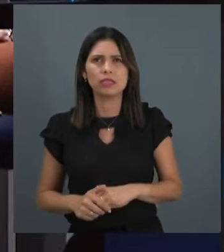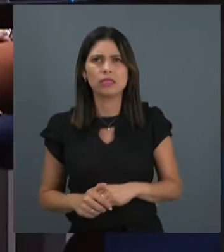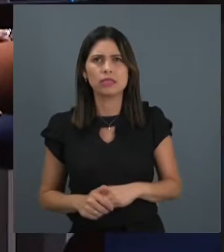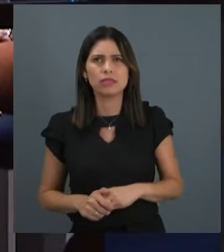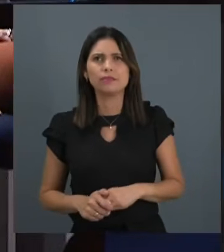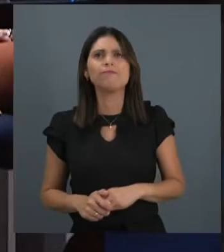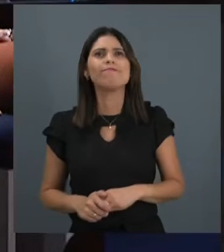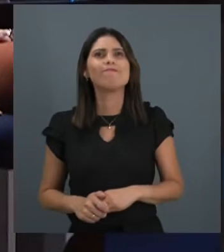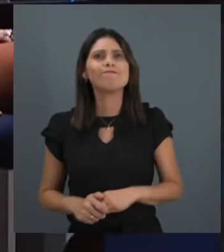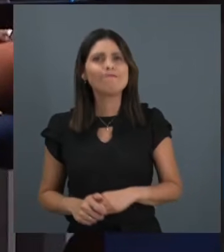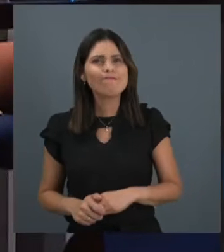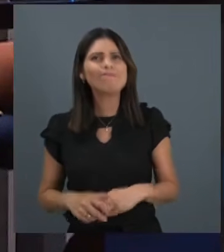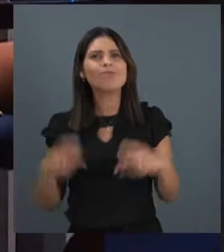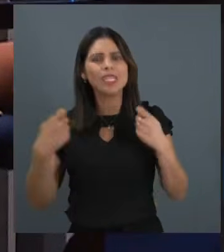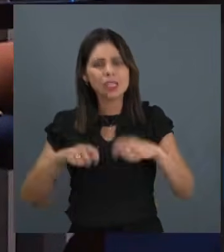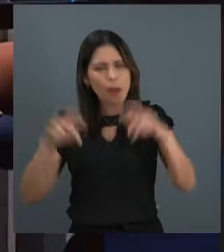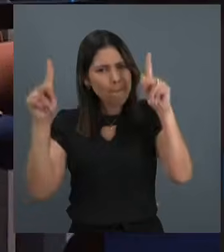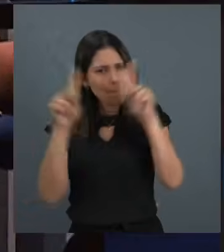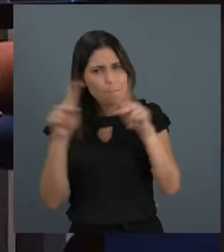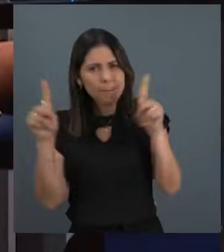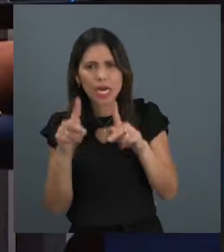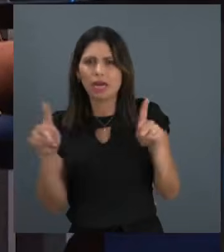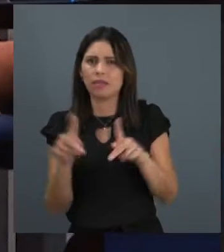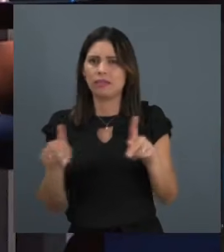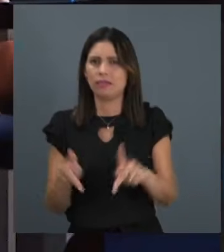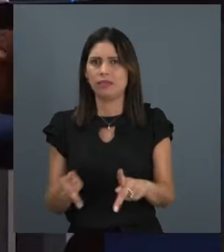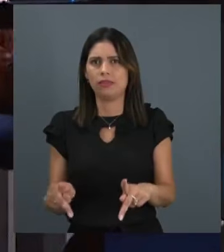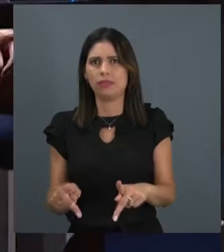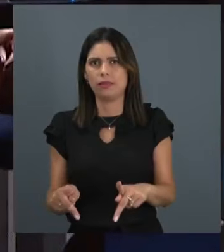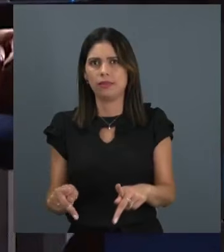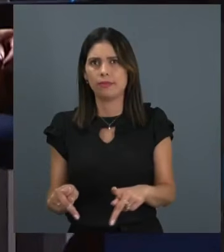a total parcialidade